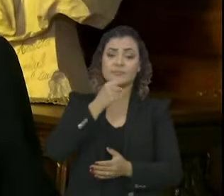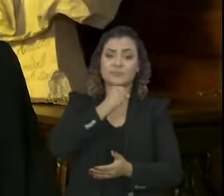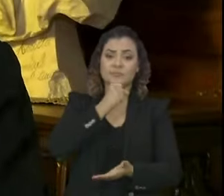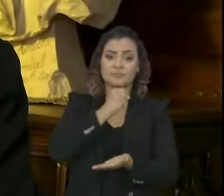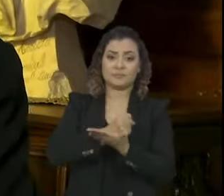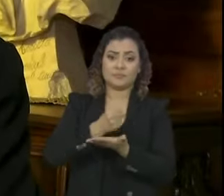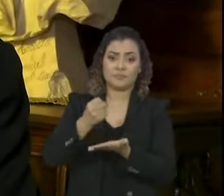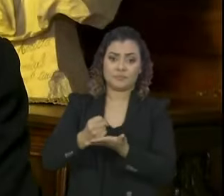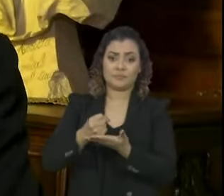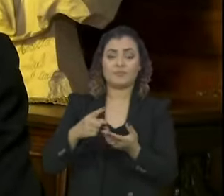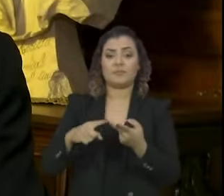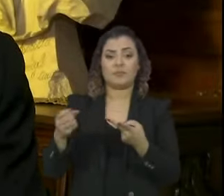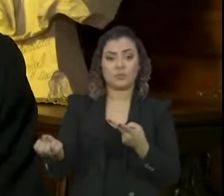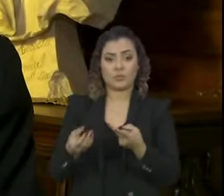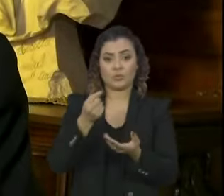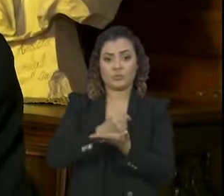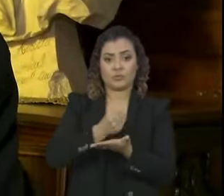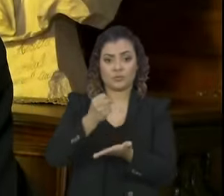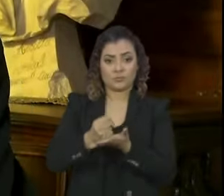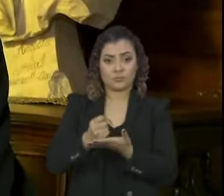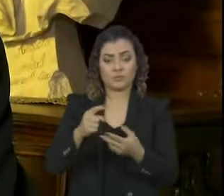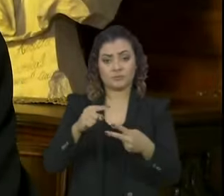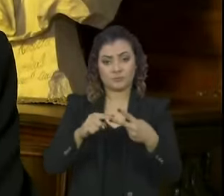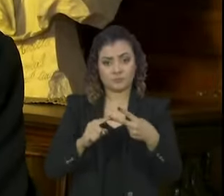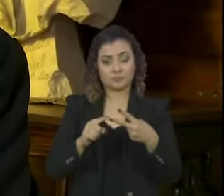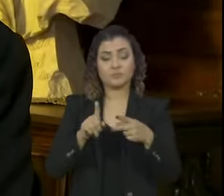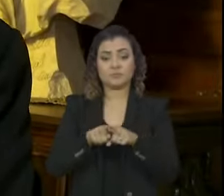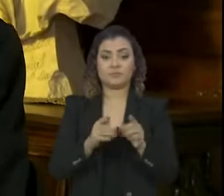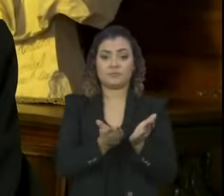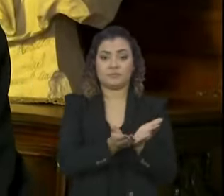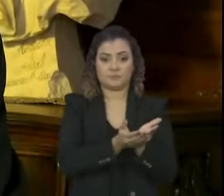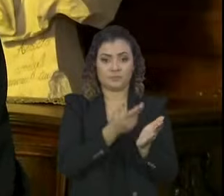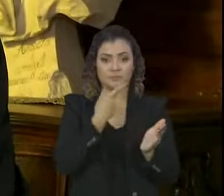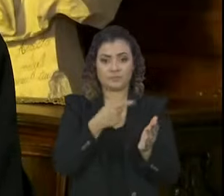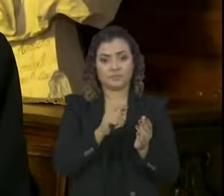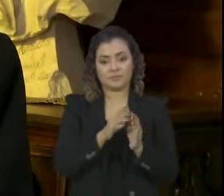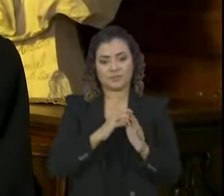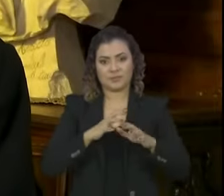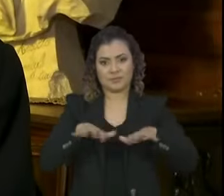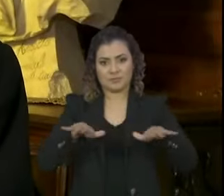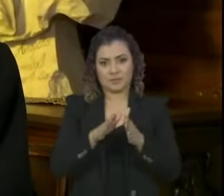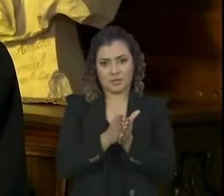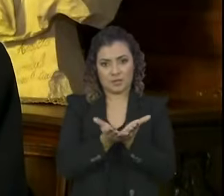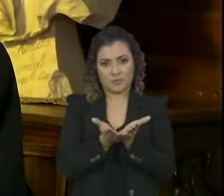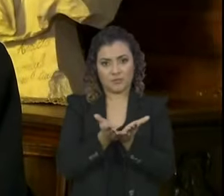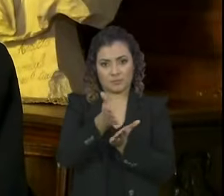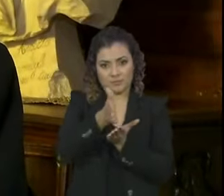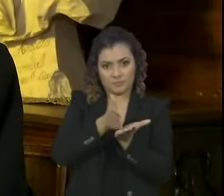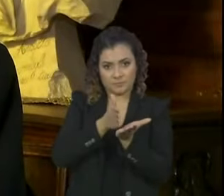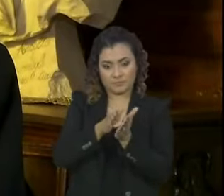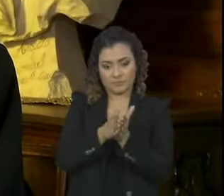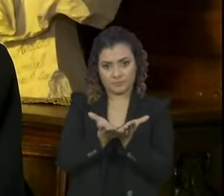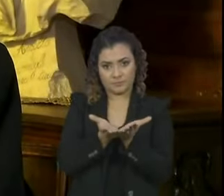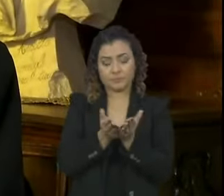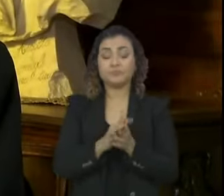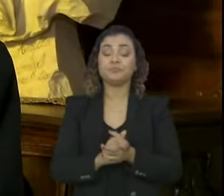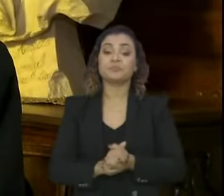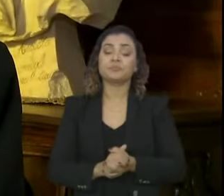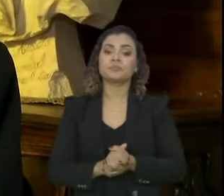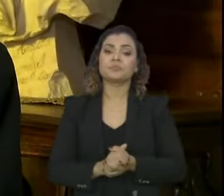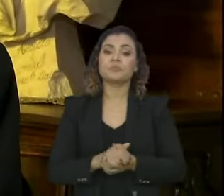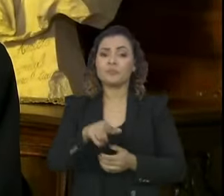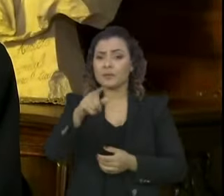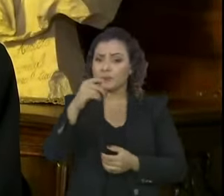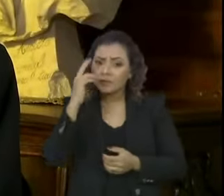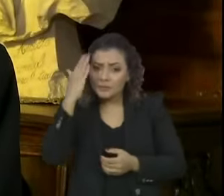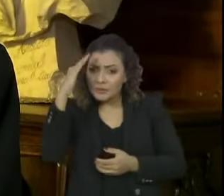o Novo Testamento como nós chamamos os que os cristãos mas é só ver né a